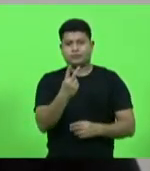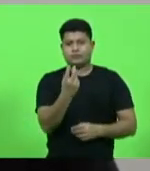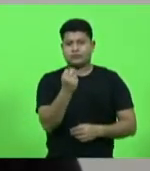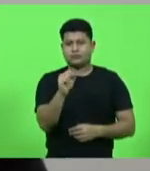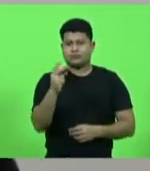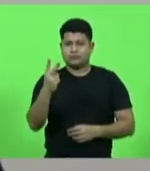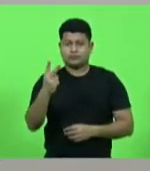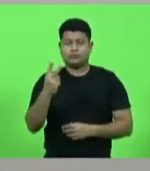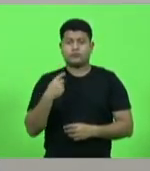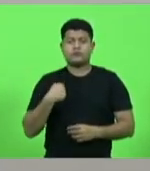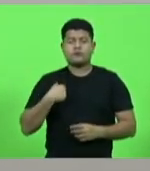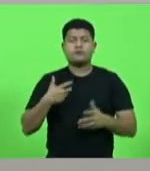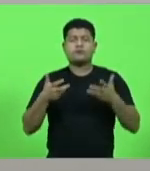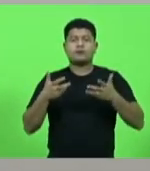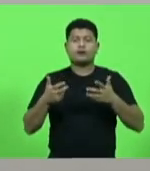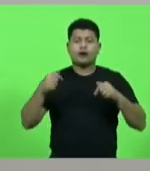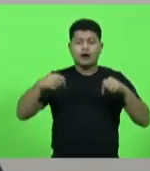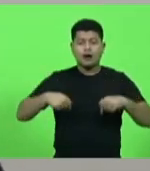de uma forma